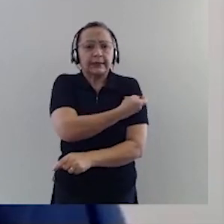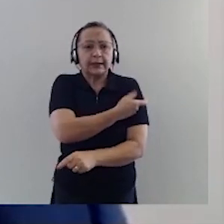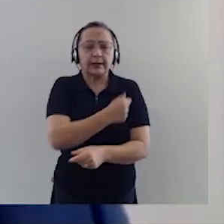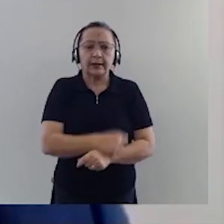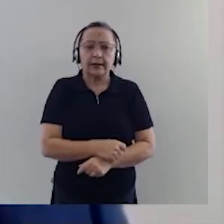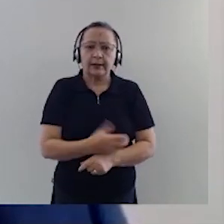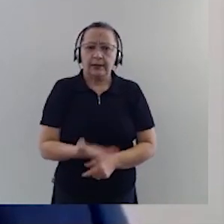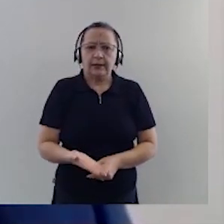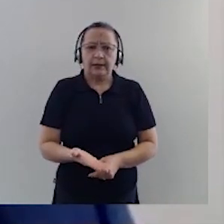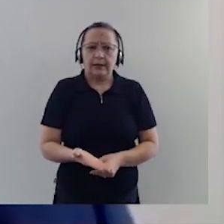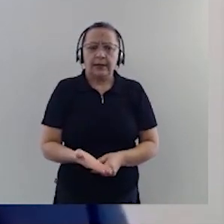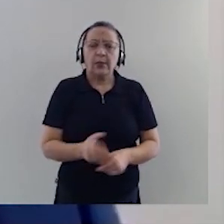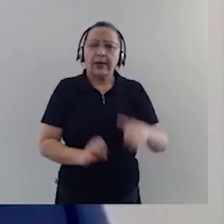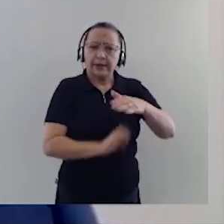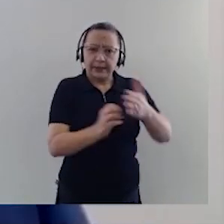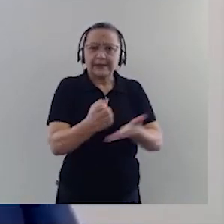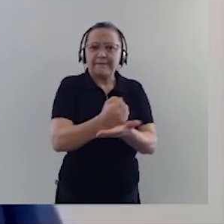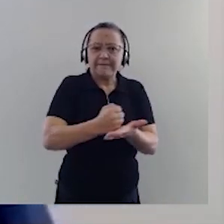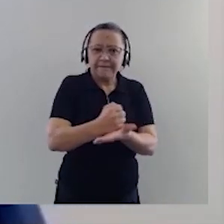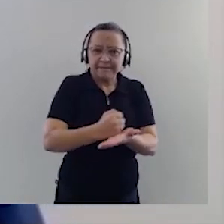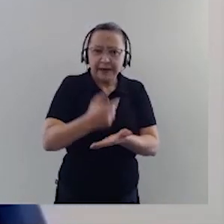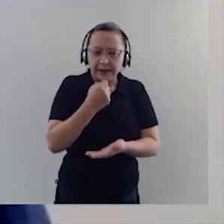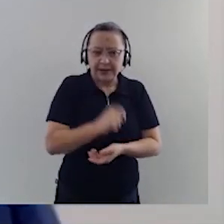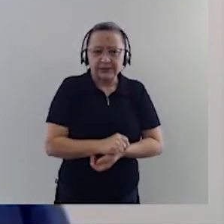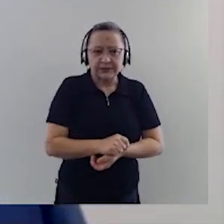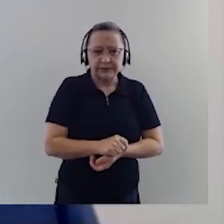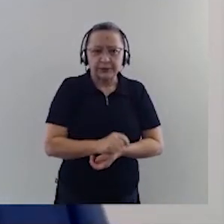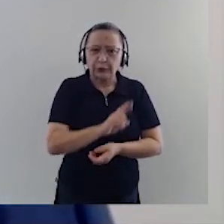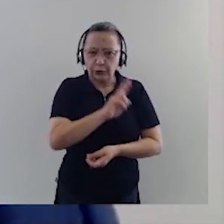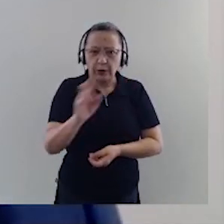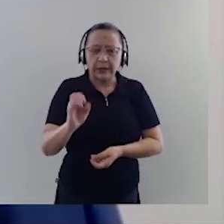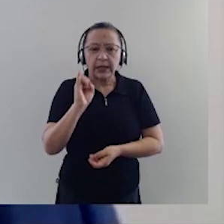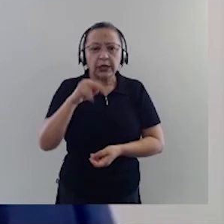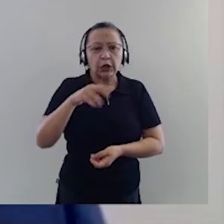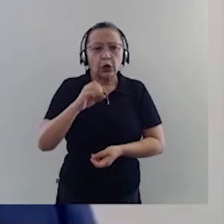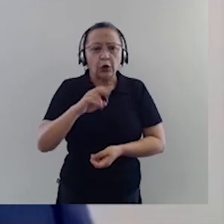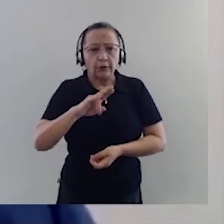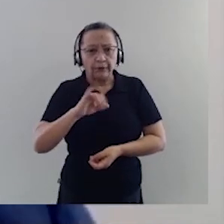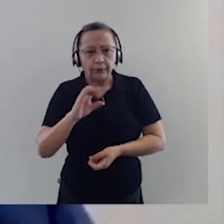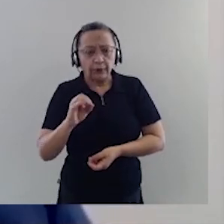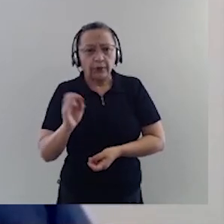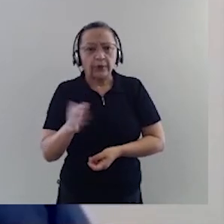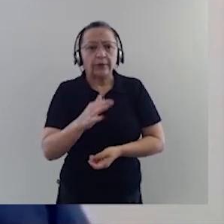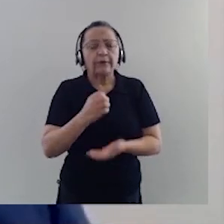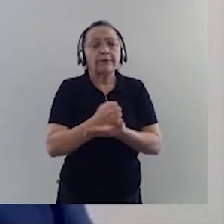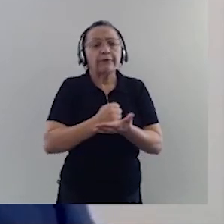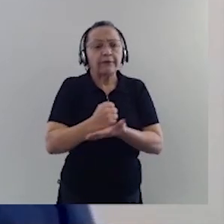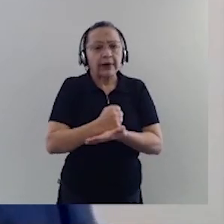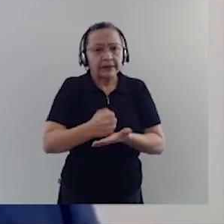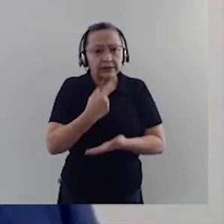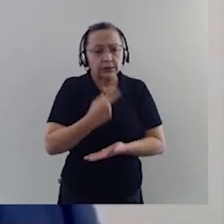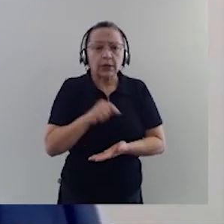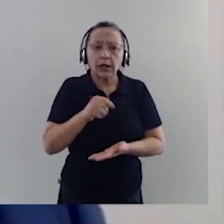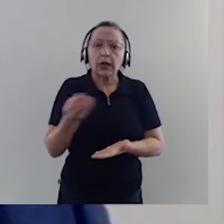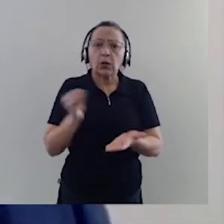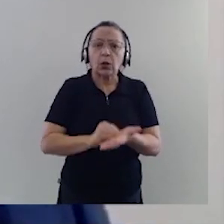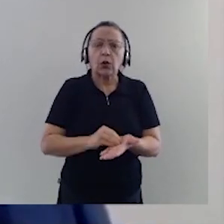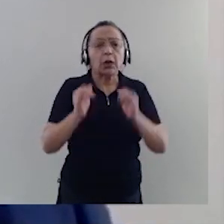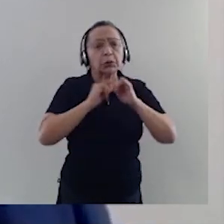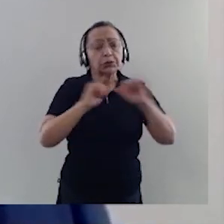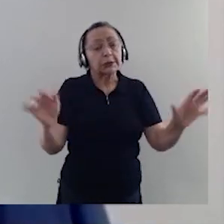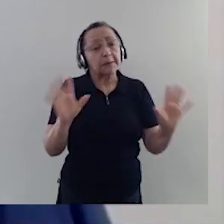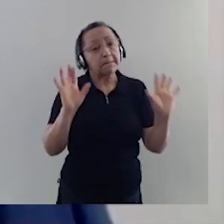Pharmaceuticals, Inovio Pharmaceuticals, ela apresentou uma notícia falsa,